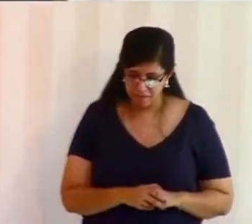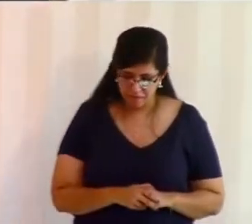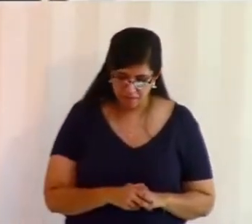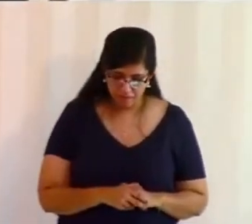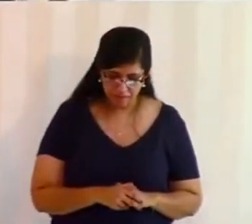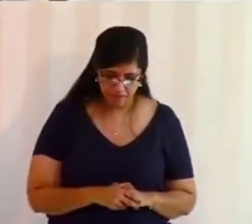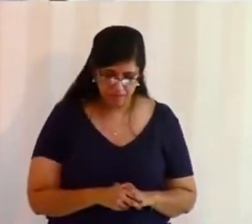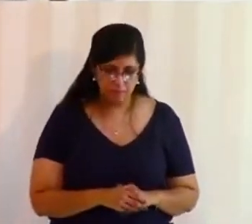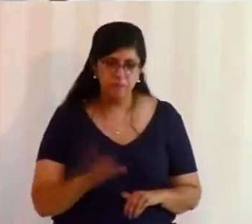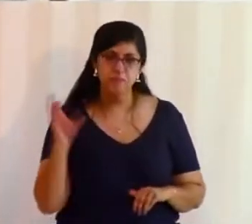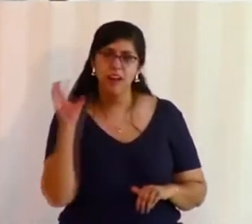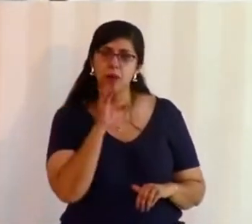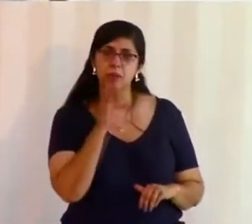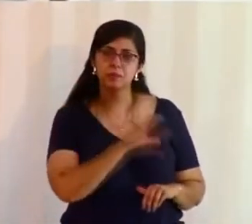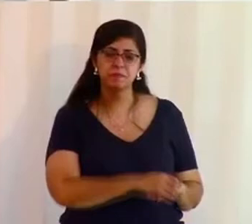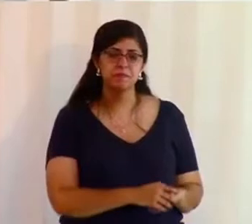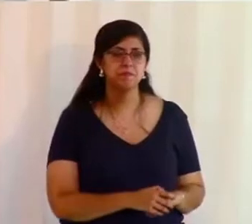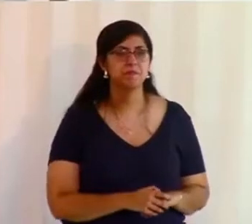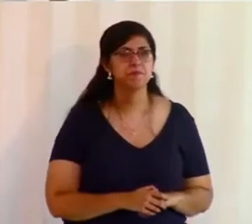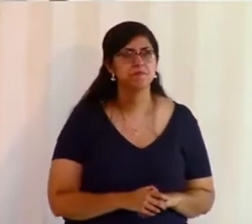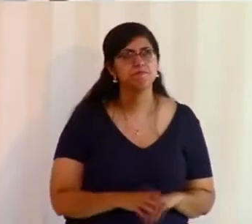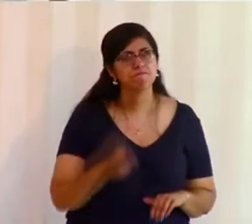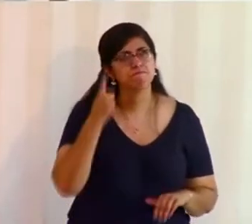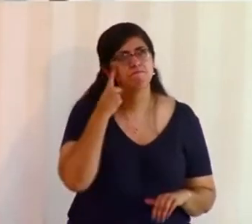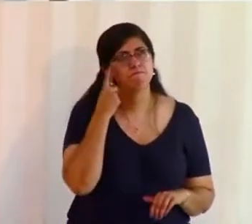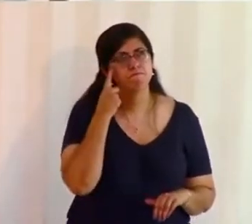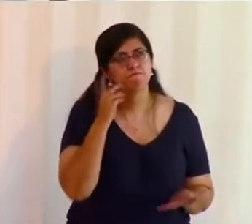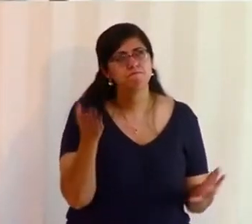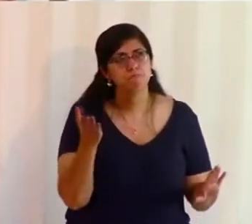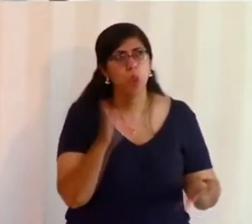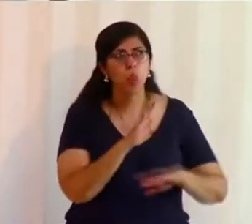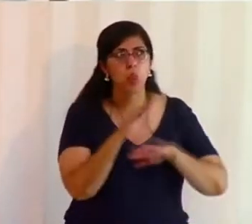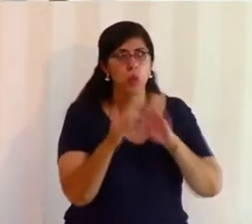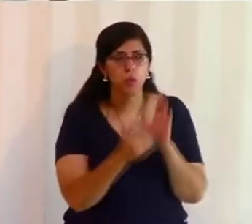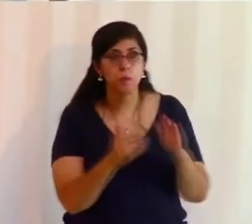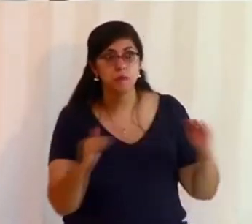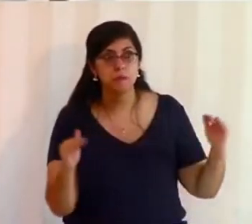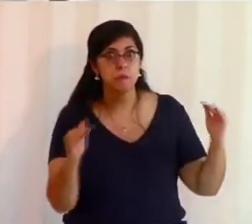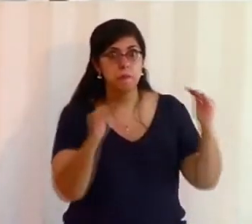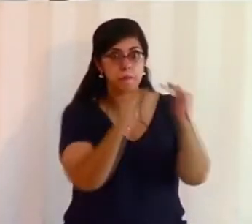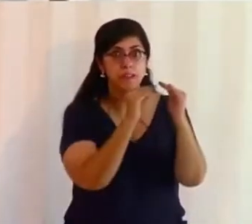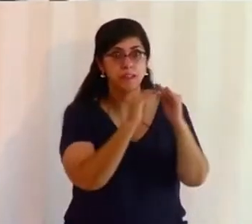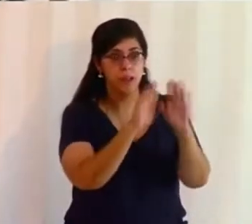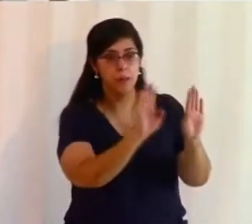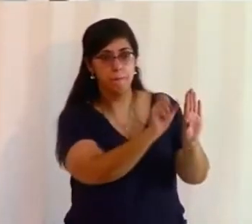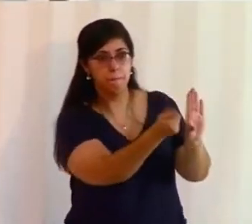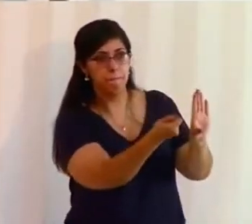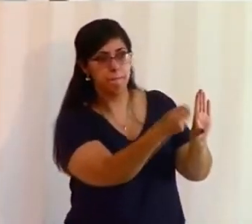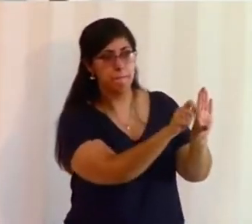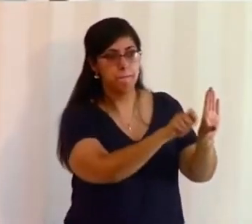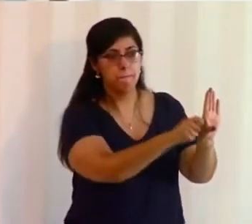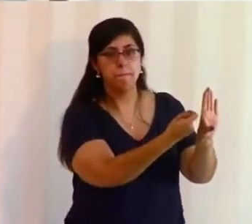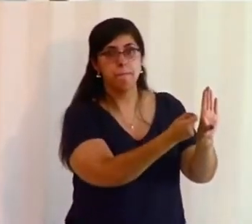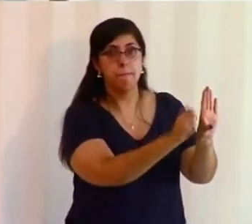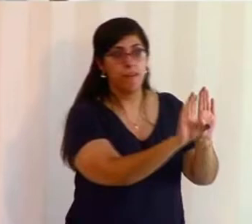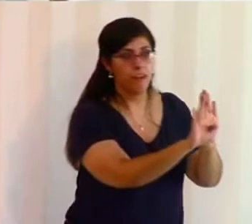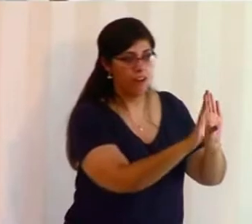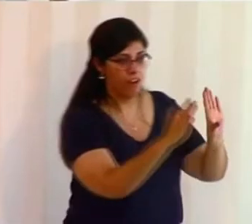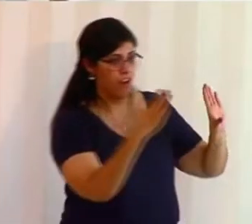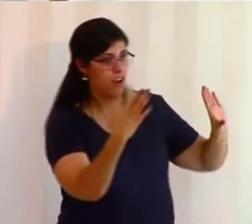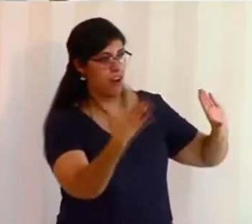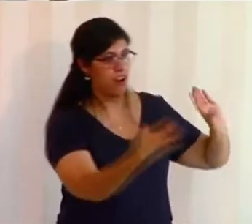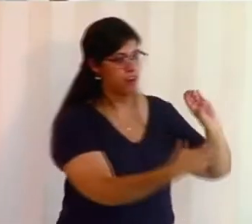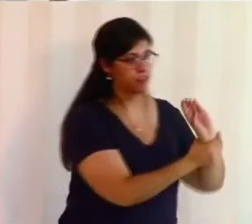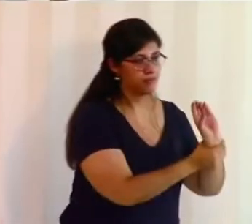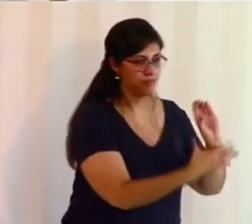rapidinho. Pode imaginar todo mundo preso ali naquela cadeia, de repente sacode todos os alicerces, as portas se abrem todas, mas